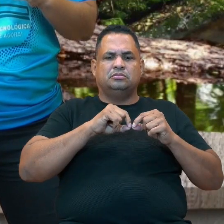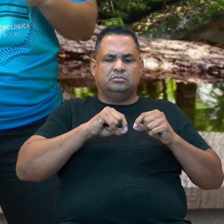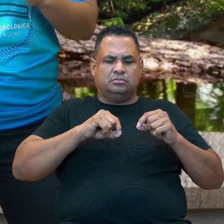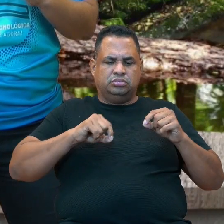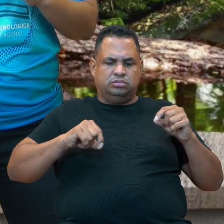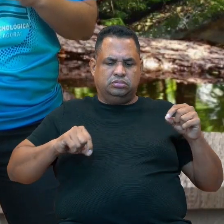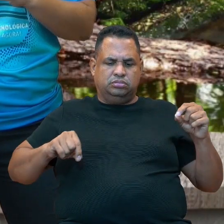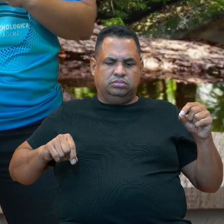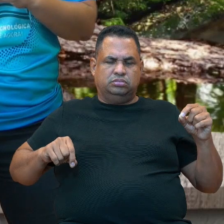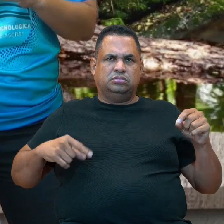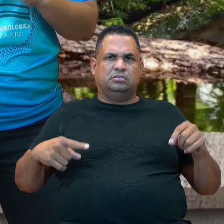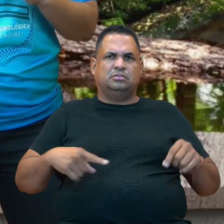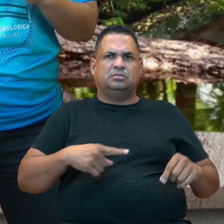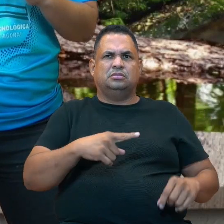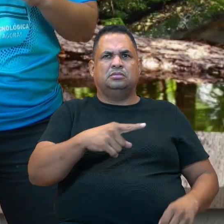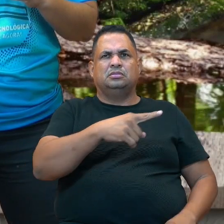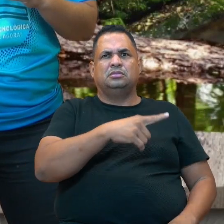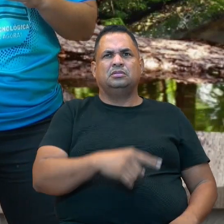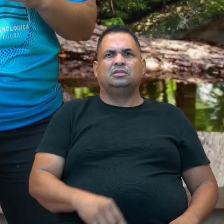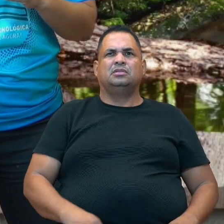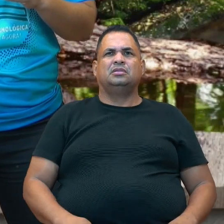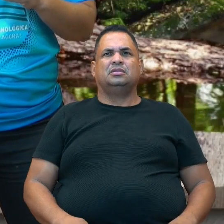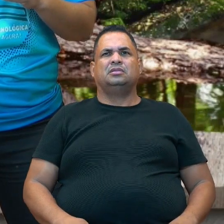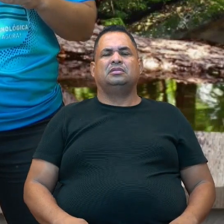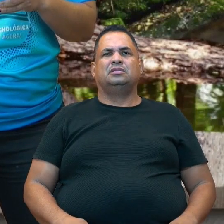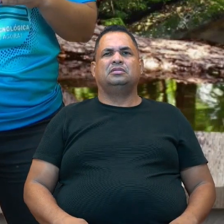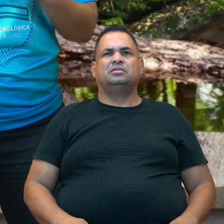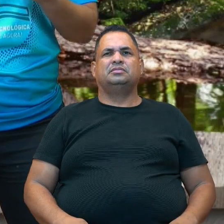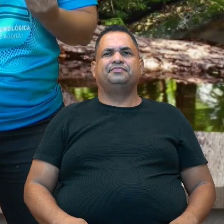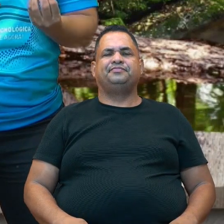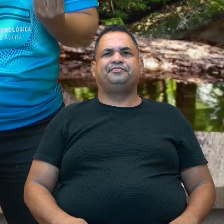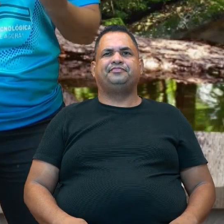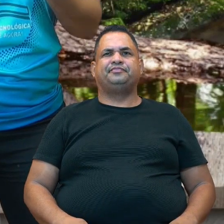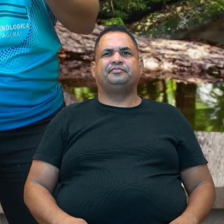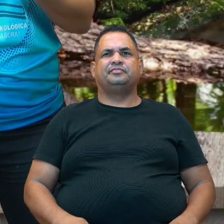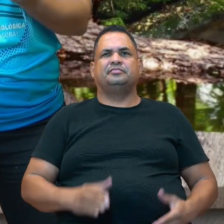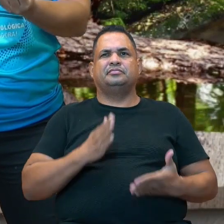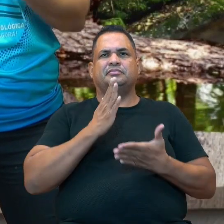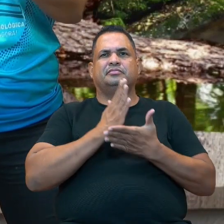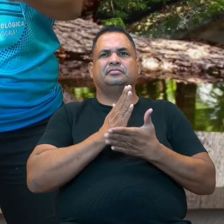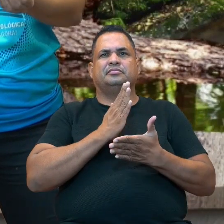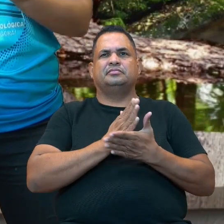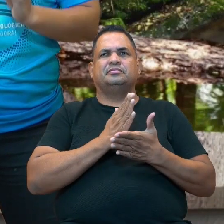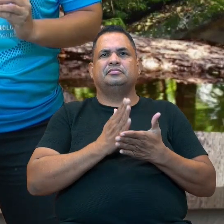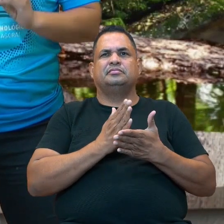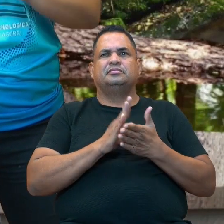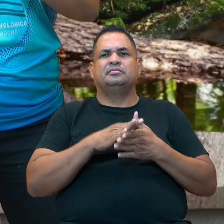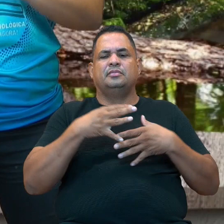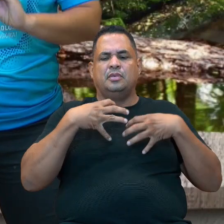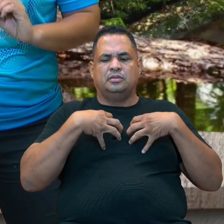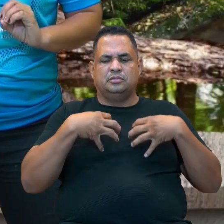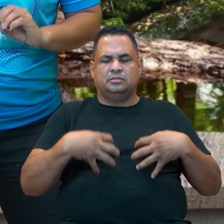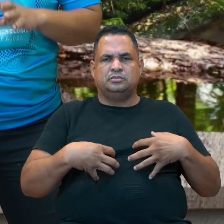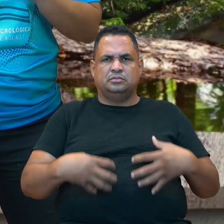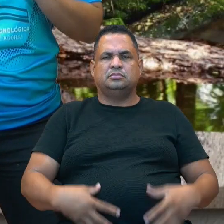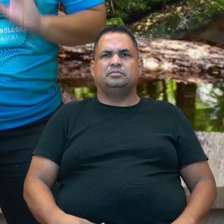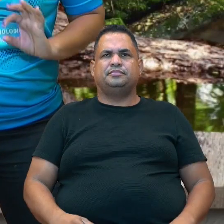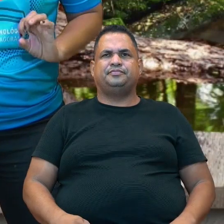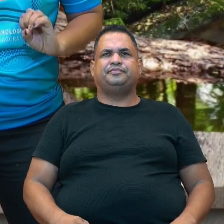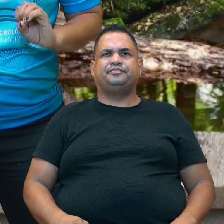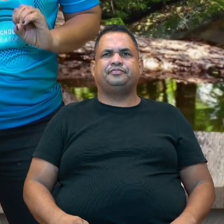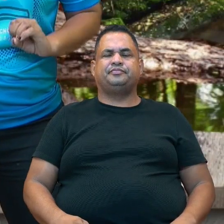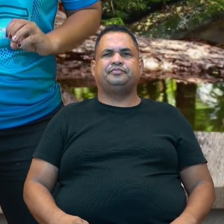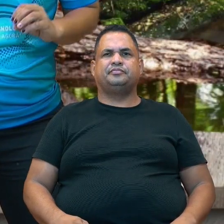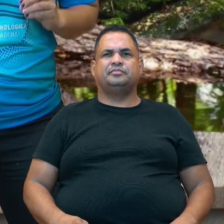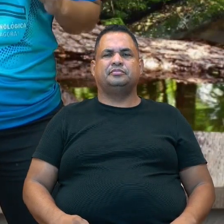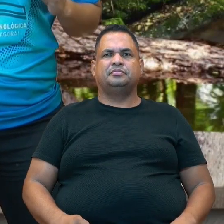tá? Parte da cauda vai ser regenerada, ou seja, uma parte do organismo daquele lagarto, daquela